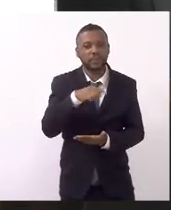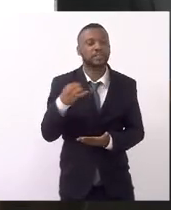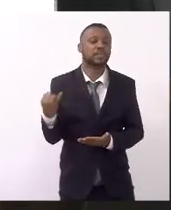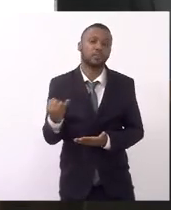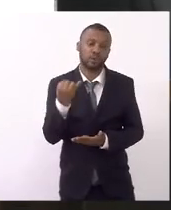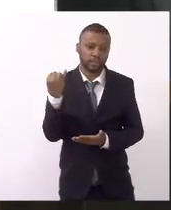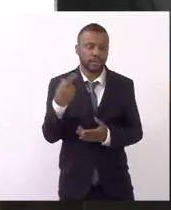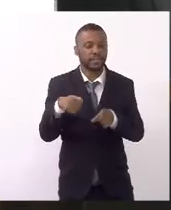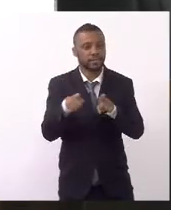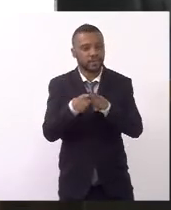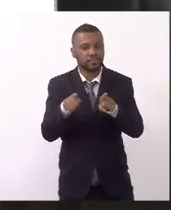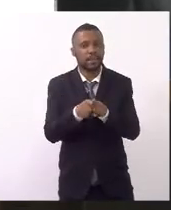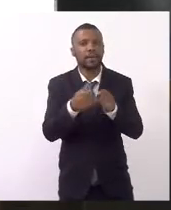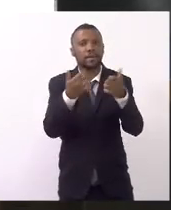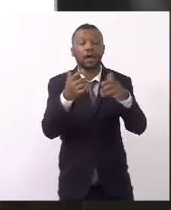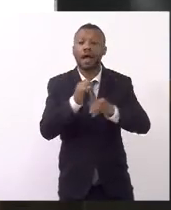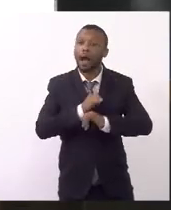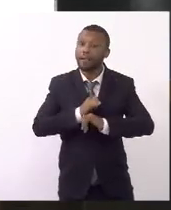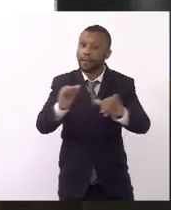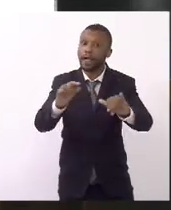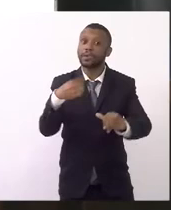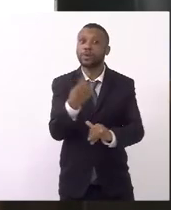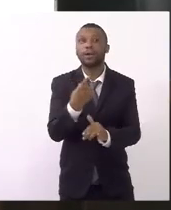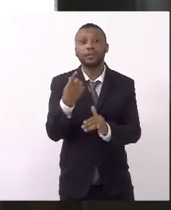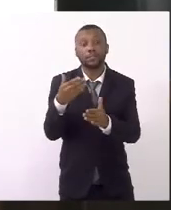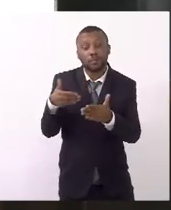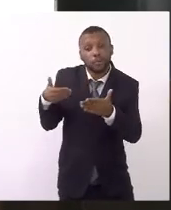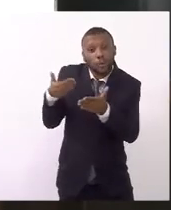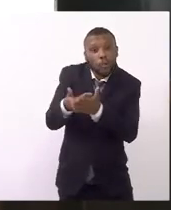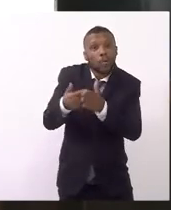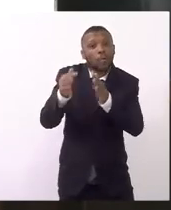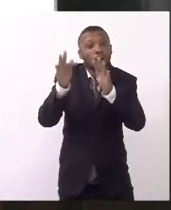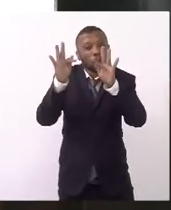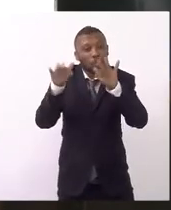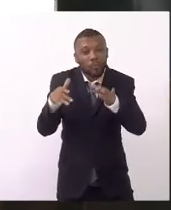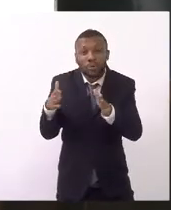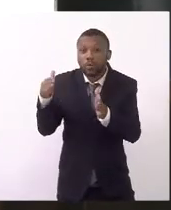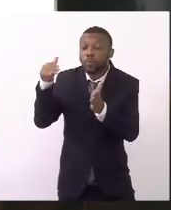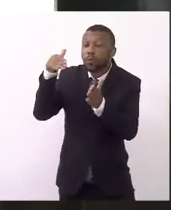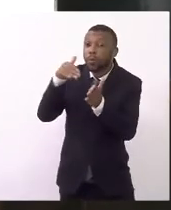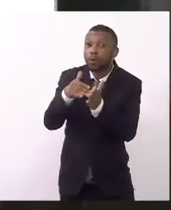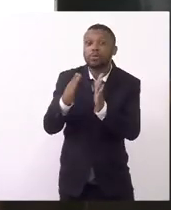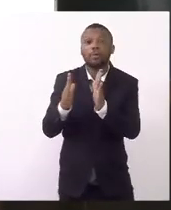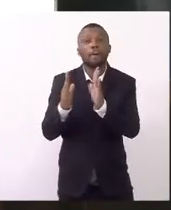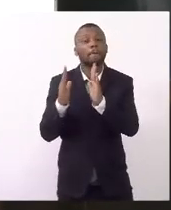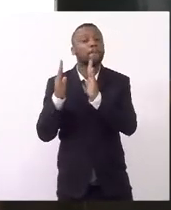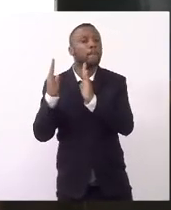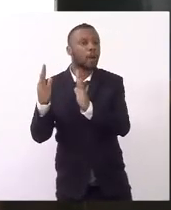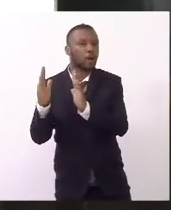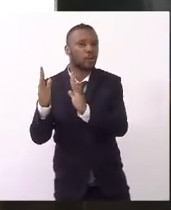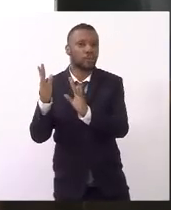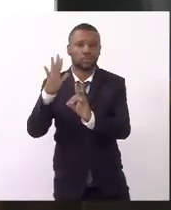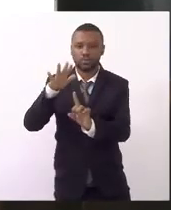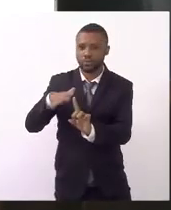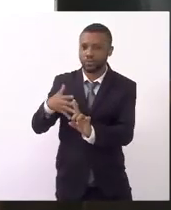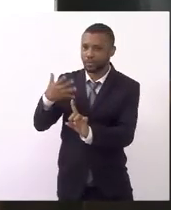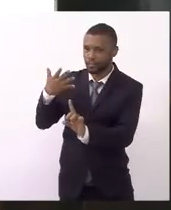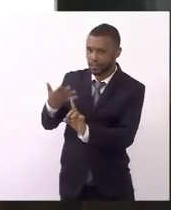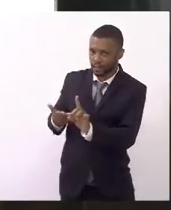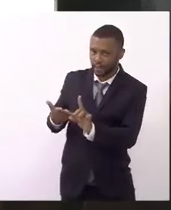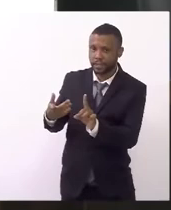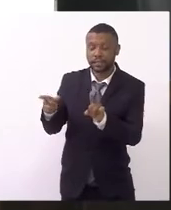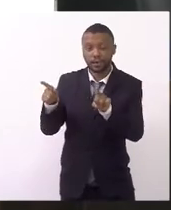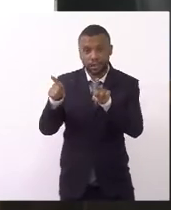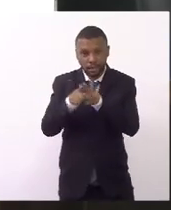importantes também avisar que já estamos passando ao nosso último bloco de homenagens e